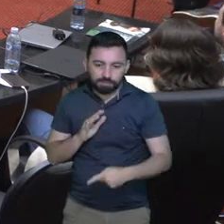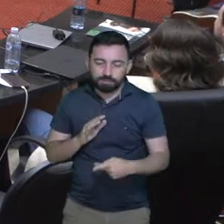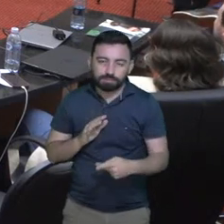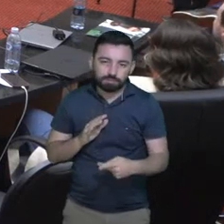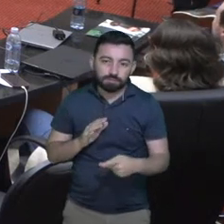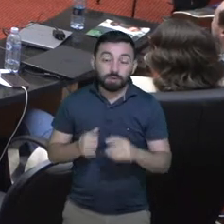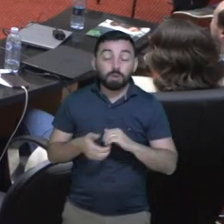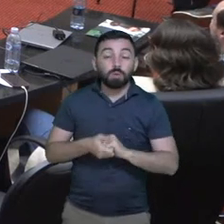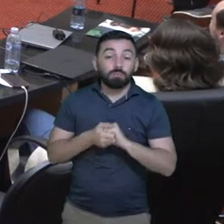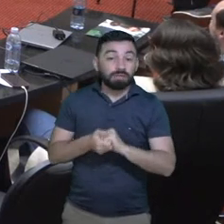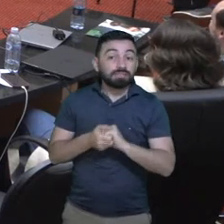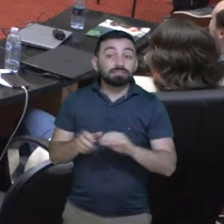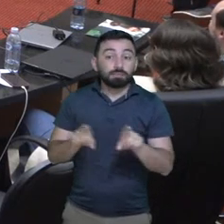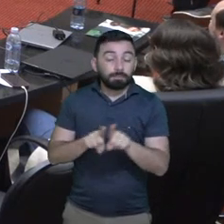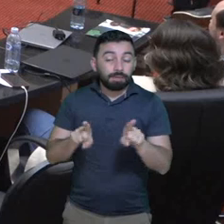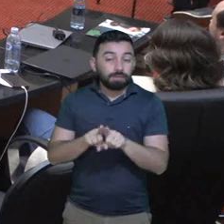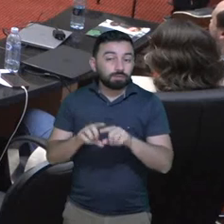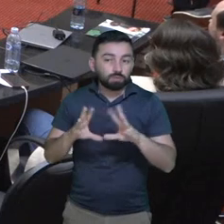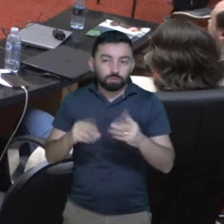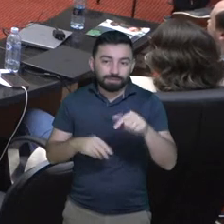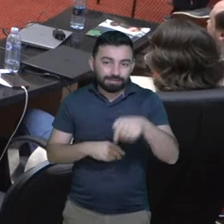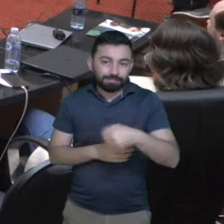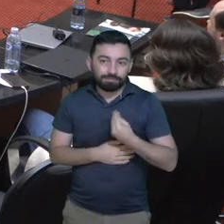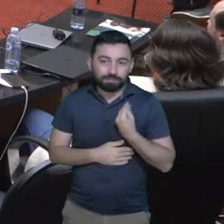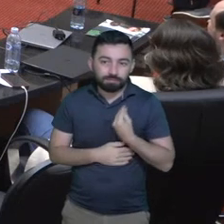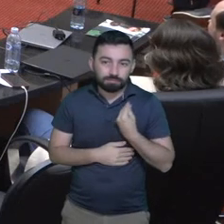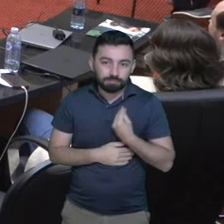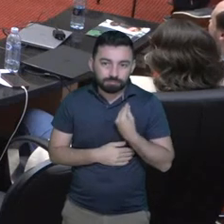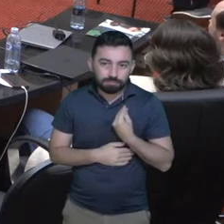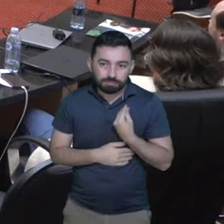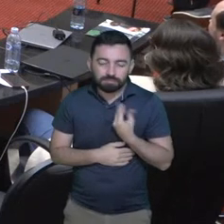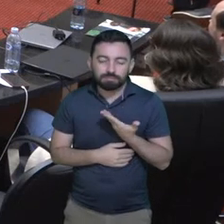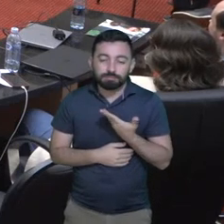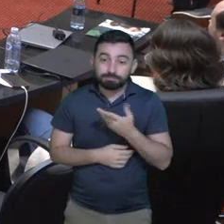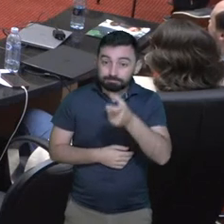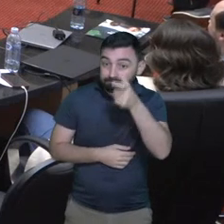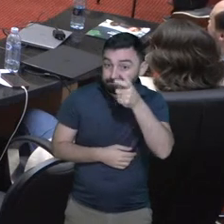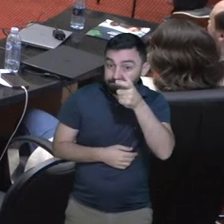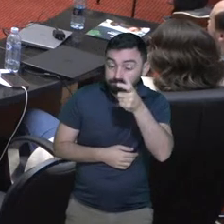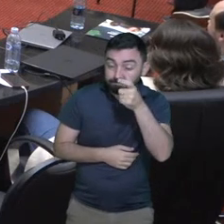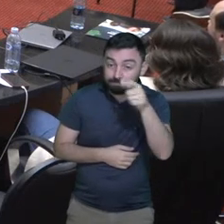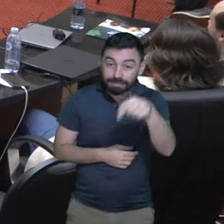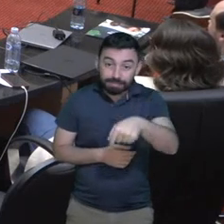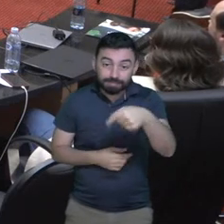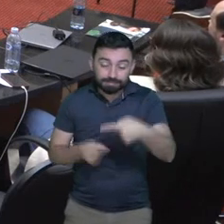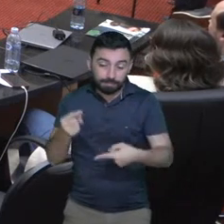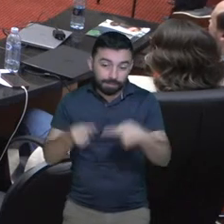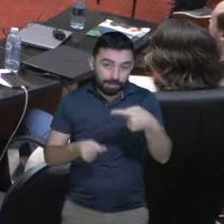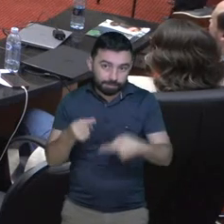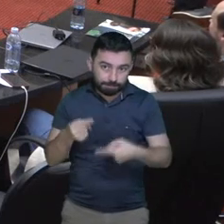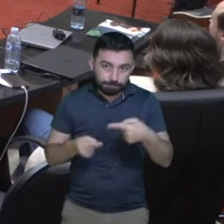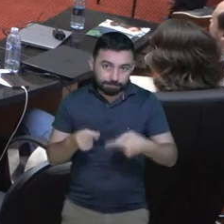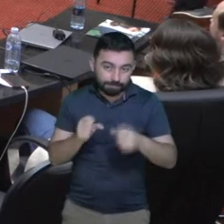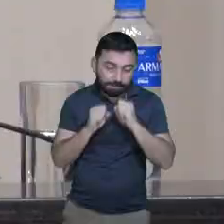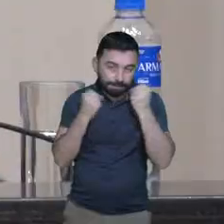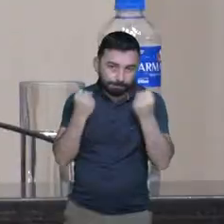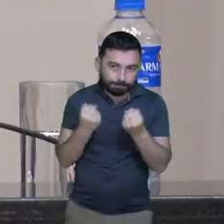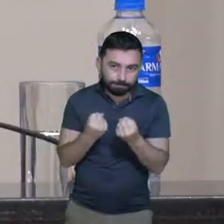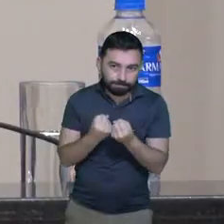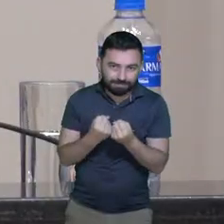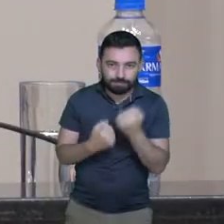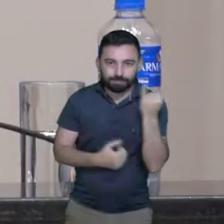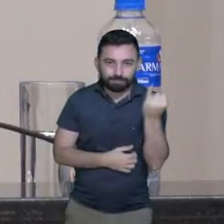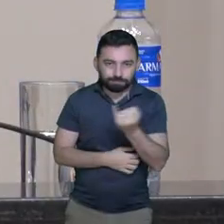cumprimento todos que estão aqui eh nos acompanhando nesse nesse debate nesse seminário né de suma